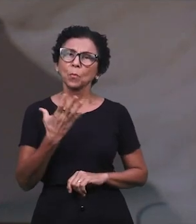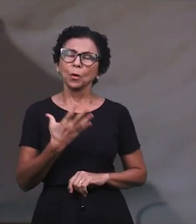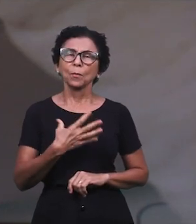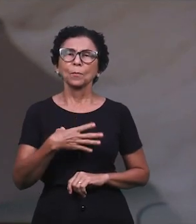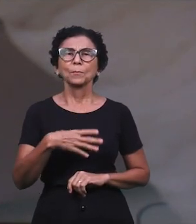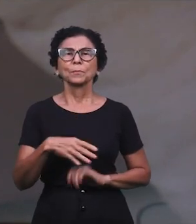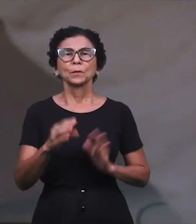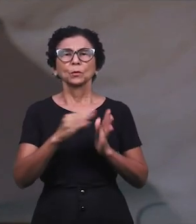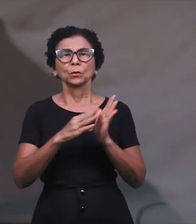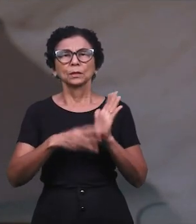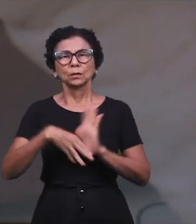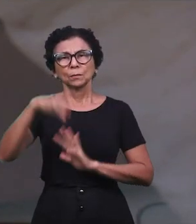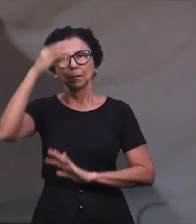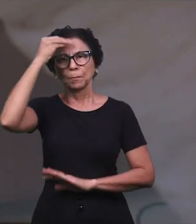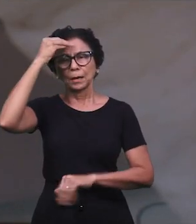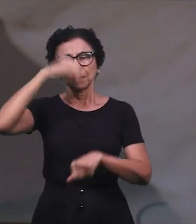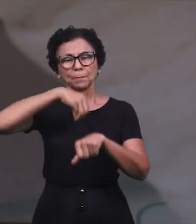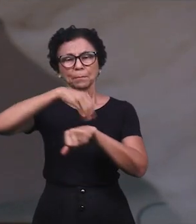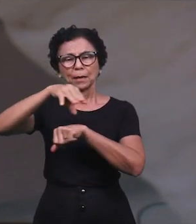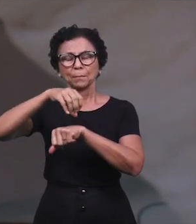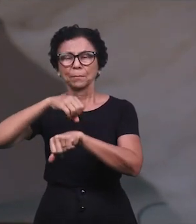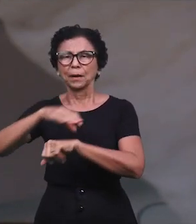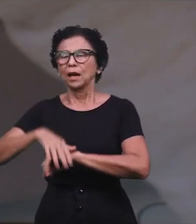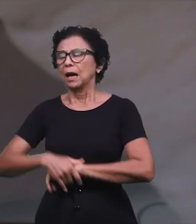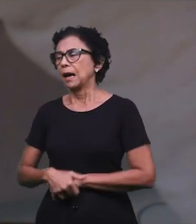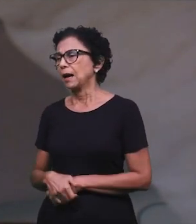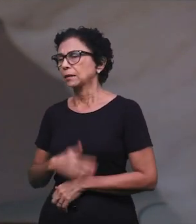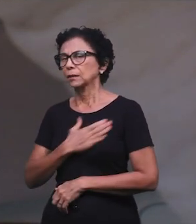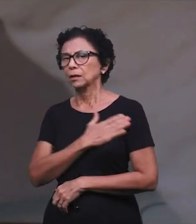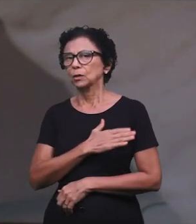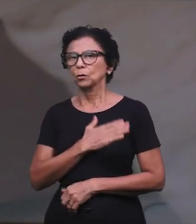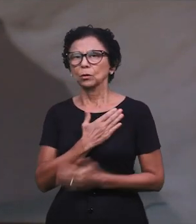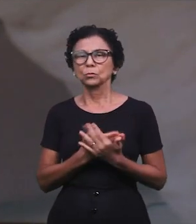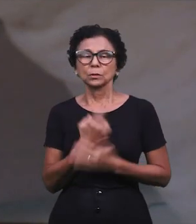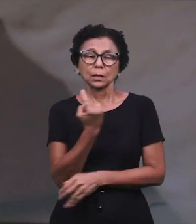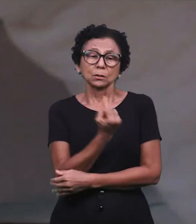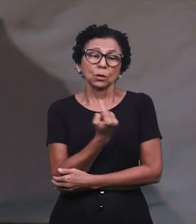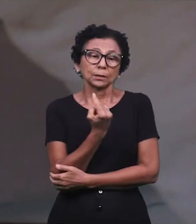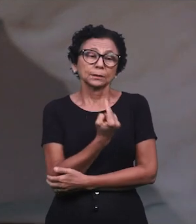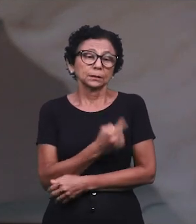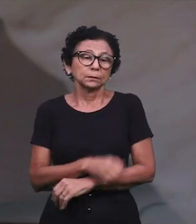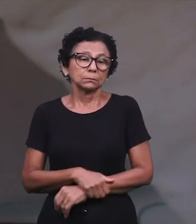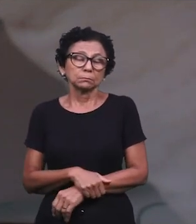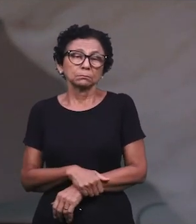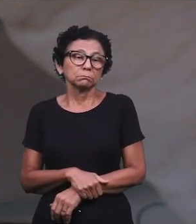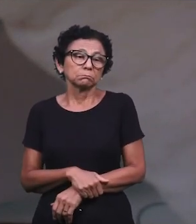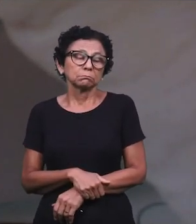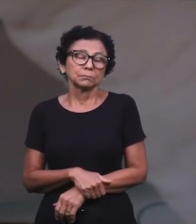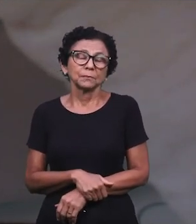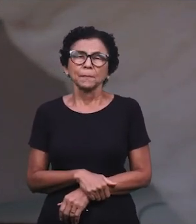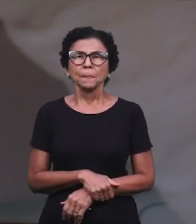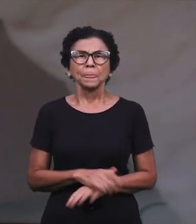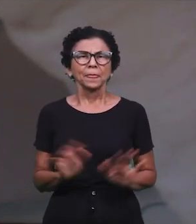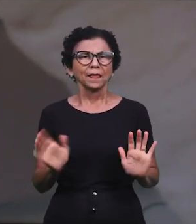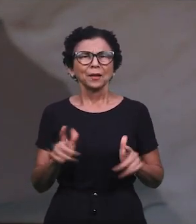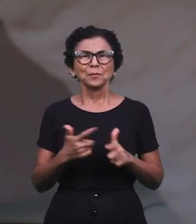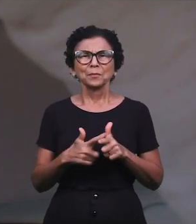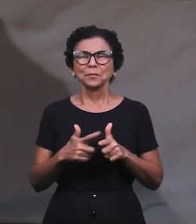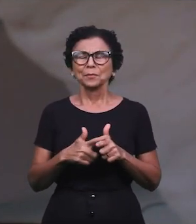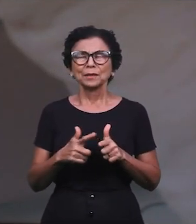conteúdo. Repassar ele para alguém. Ah, mas eu estudo mais sozinho, não tem com quem repassar, mas não tem problema. Às